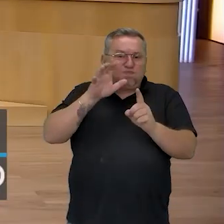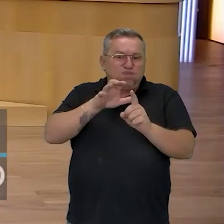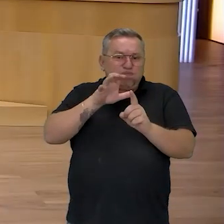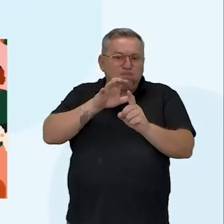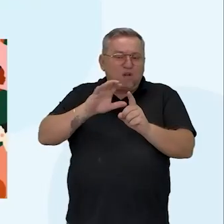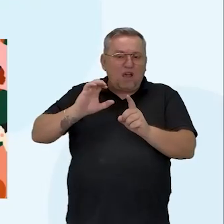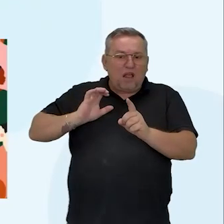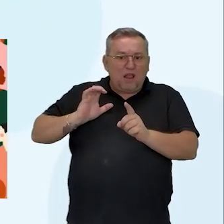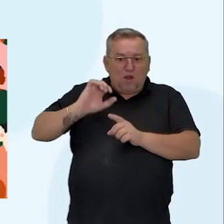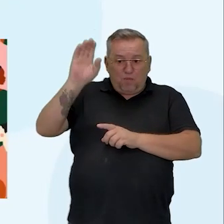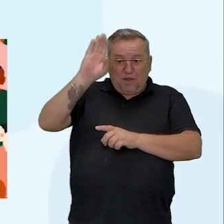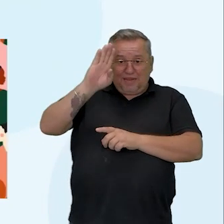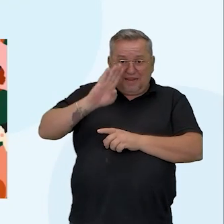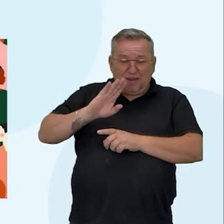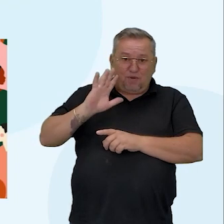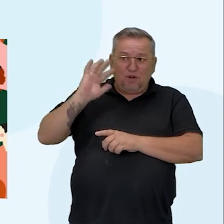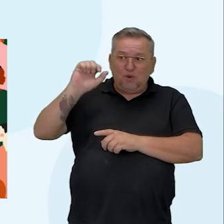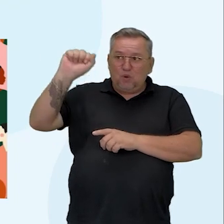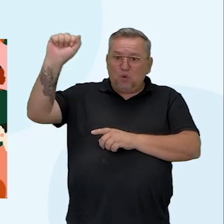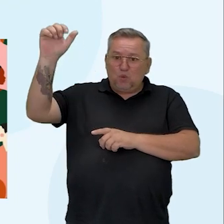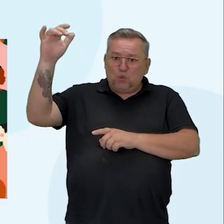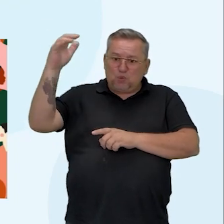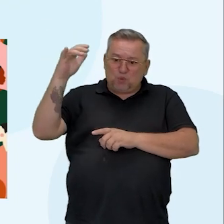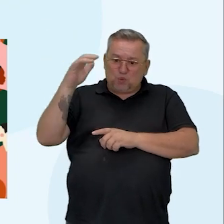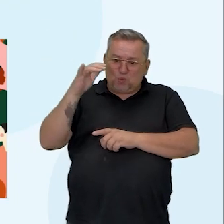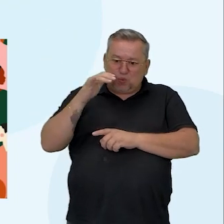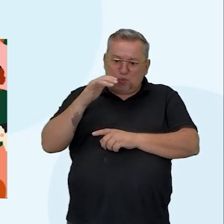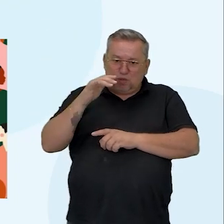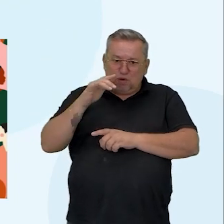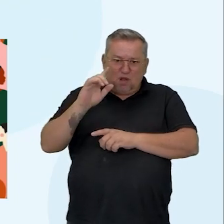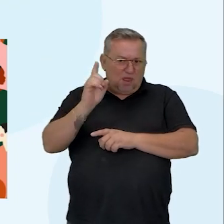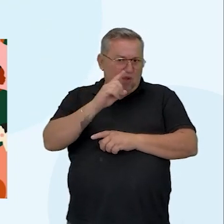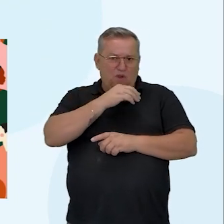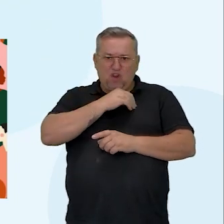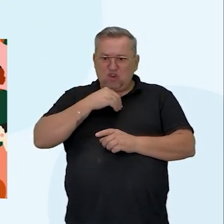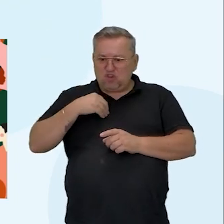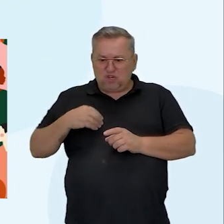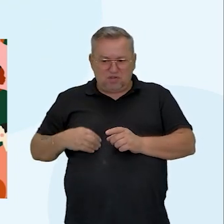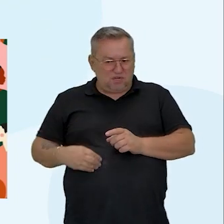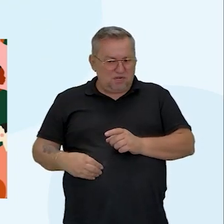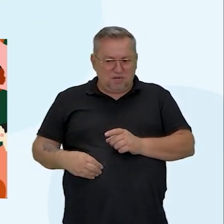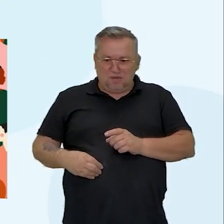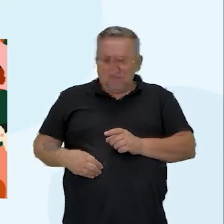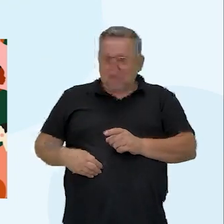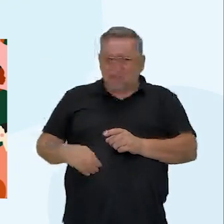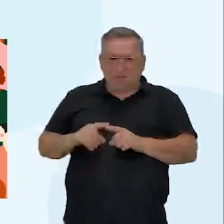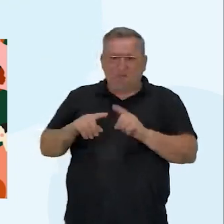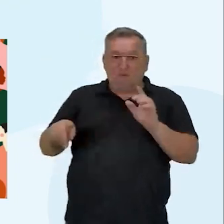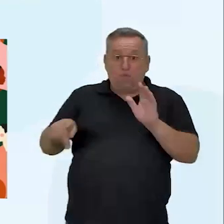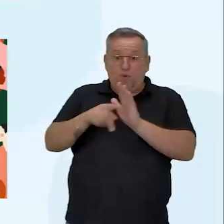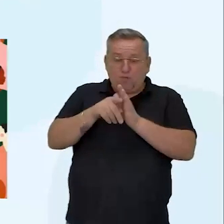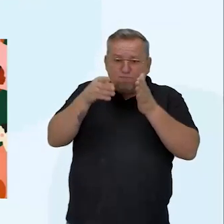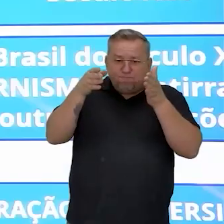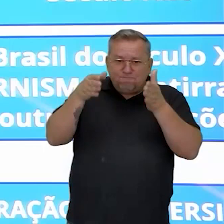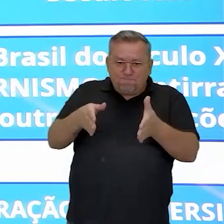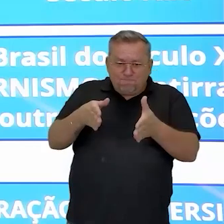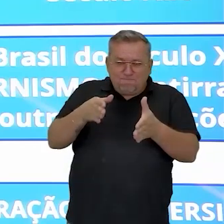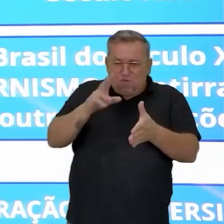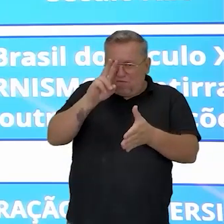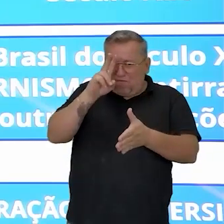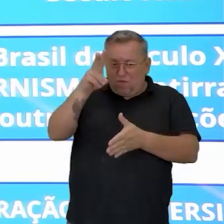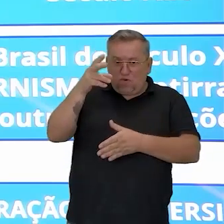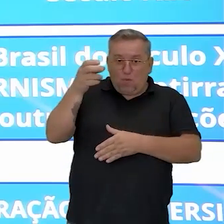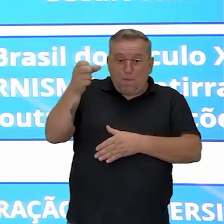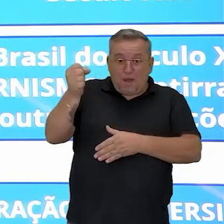essa imigração não foi de chineses, não foi de outros povos, ela foi majoritariamente